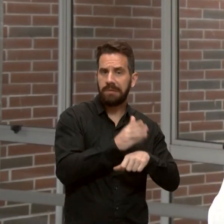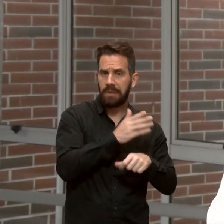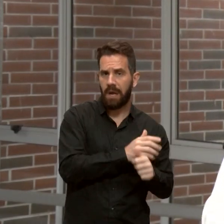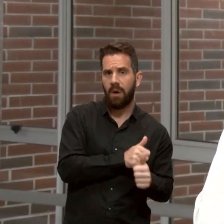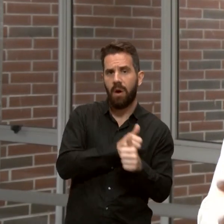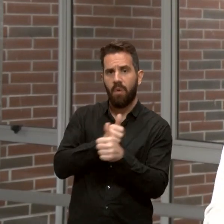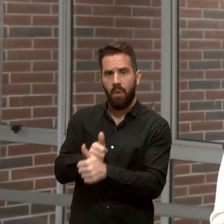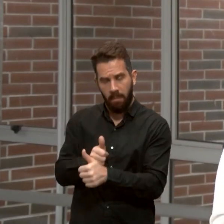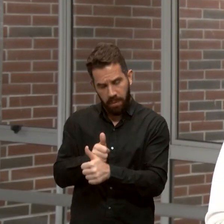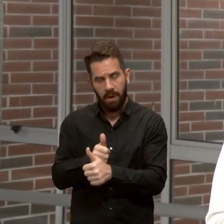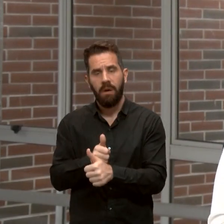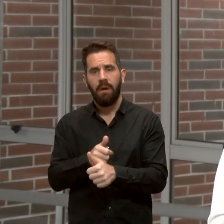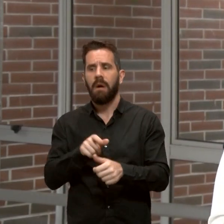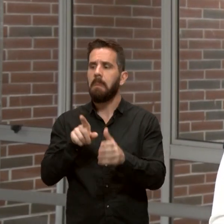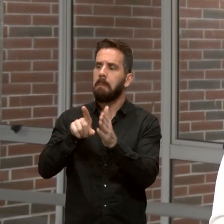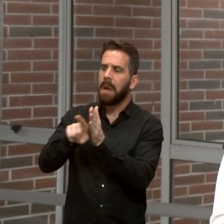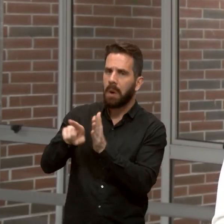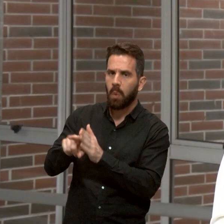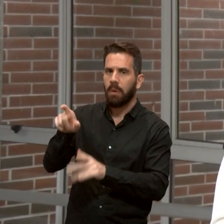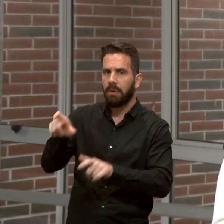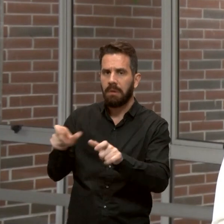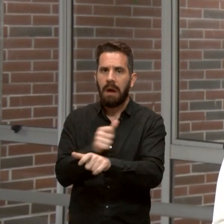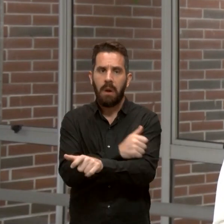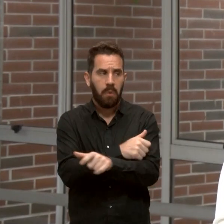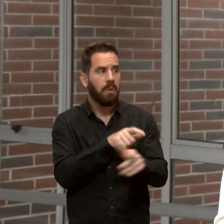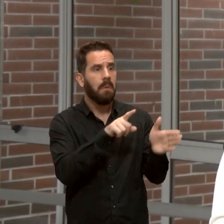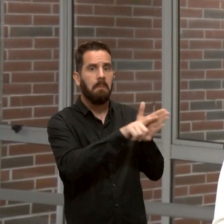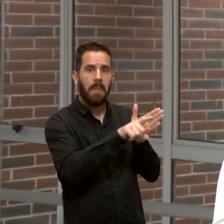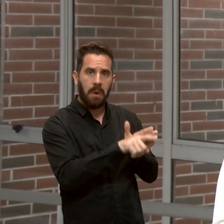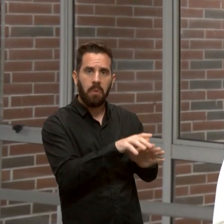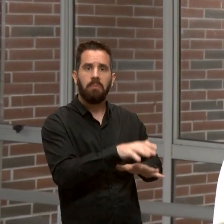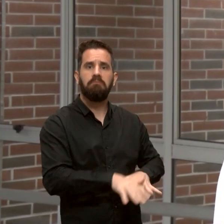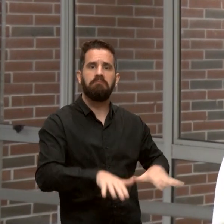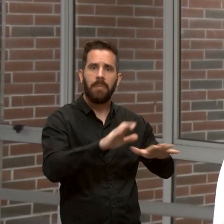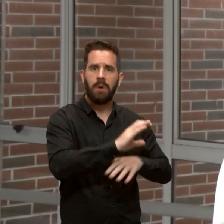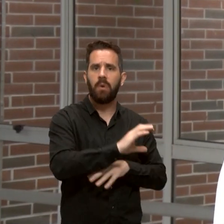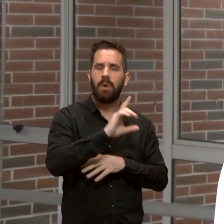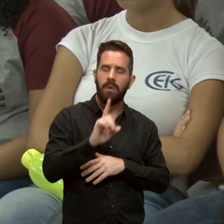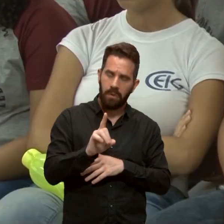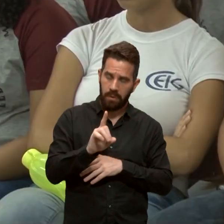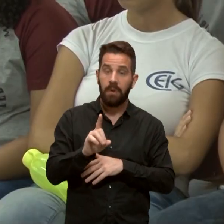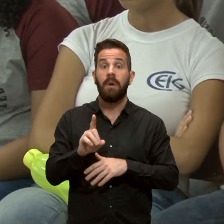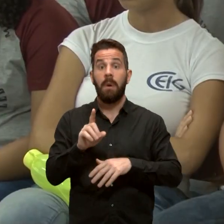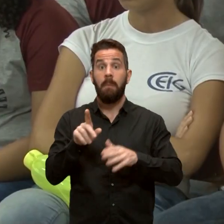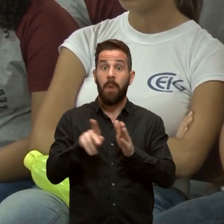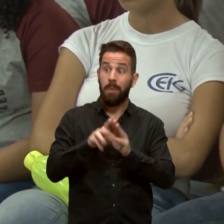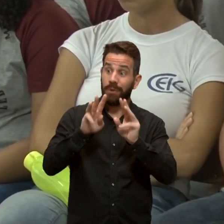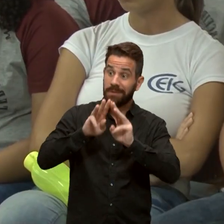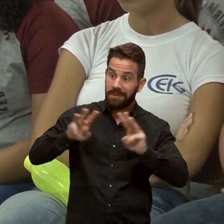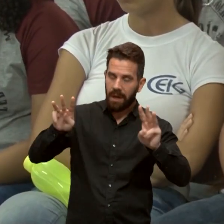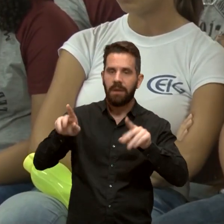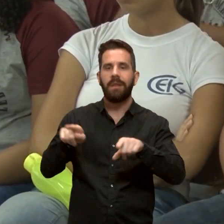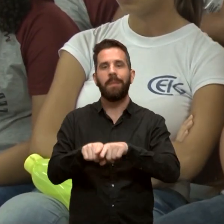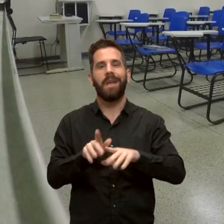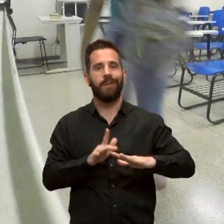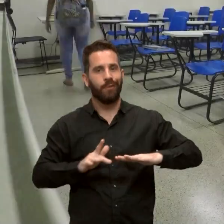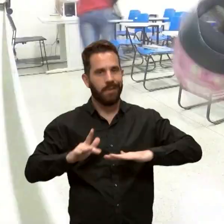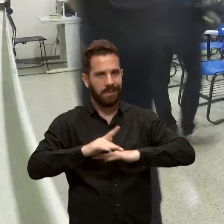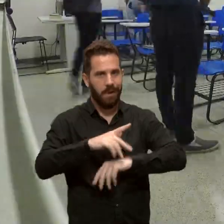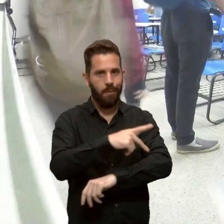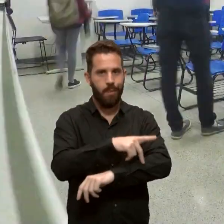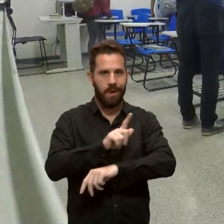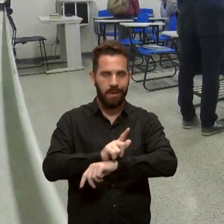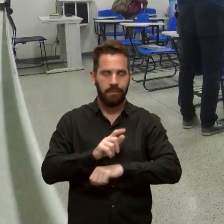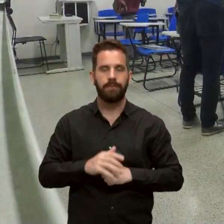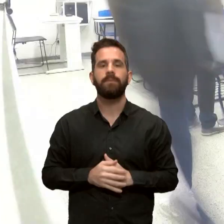é uma consulta pública que está aberta, já disponível no site e também nas redes sociais da Prograde. Agora, para encerrar, Ana, como